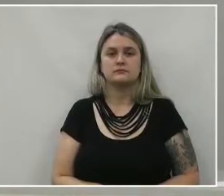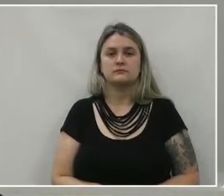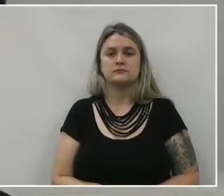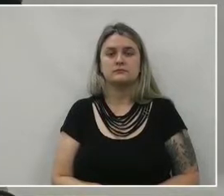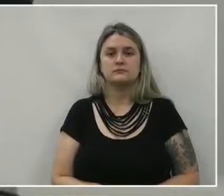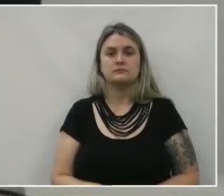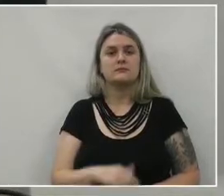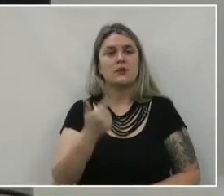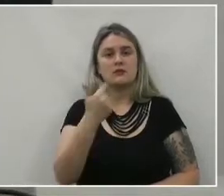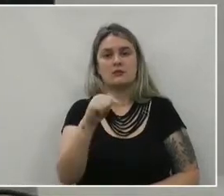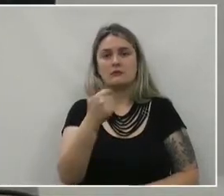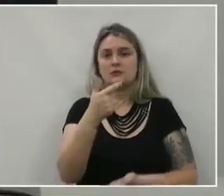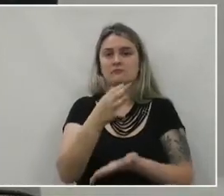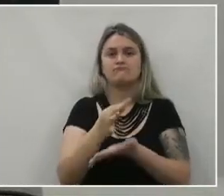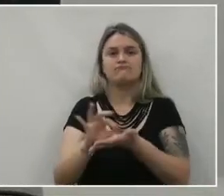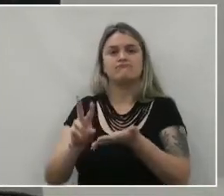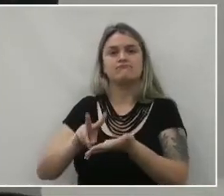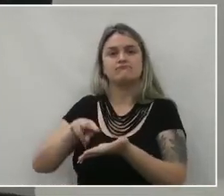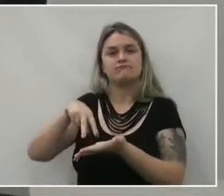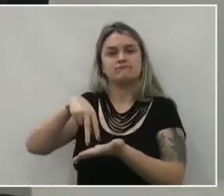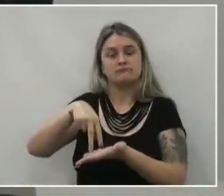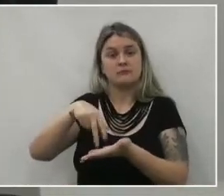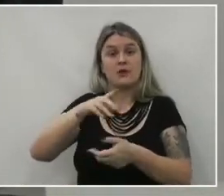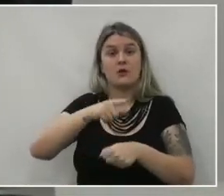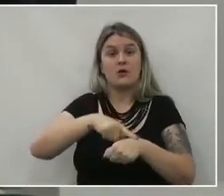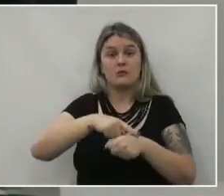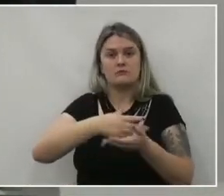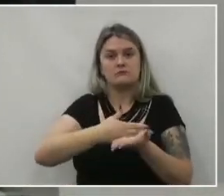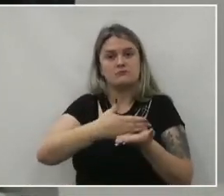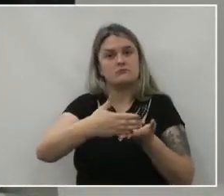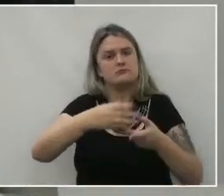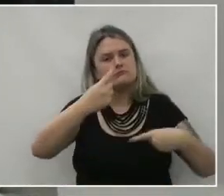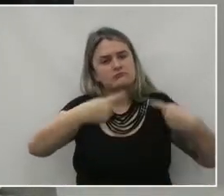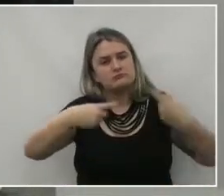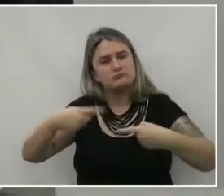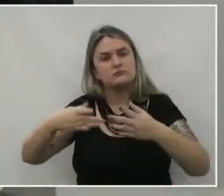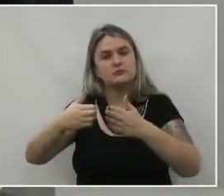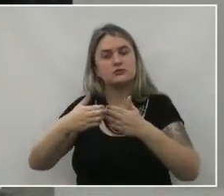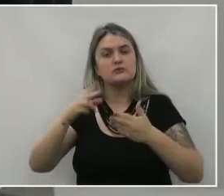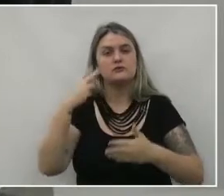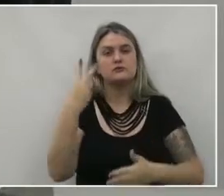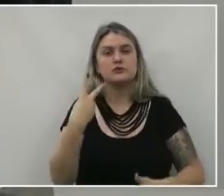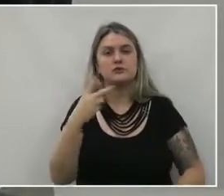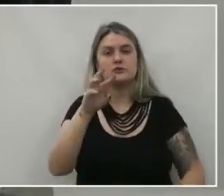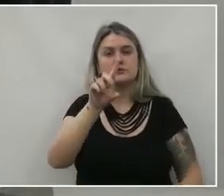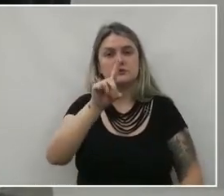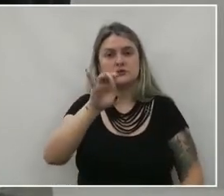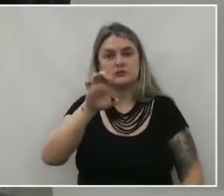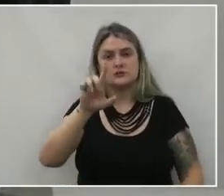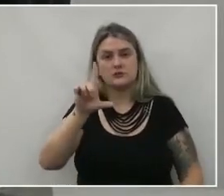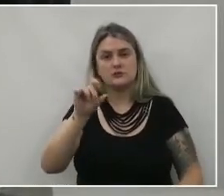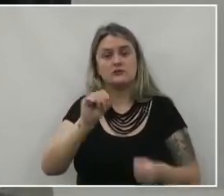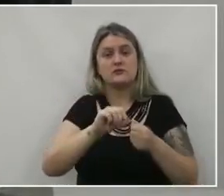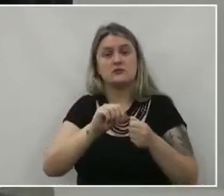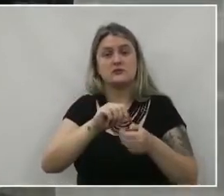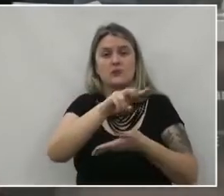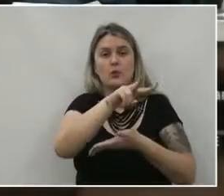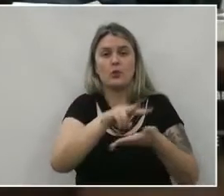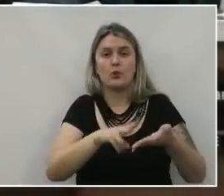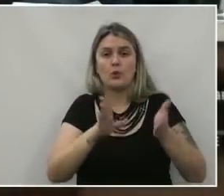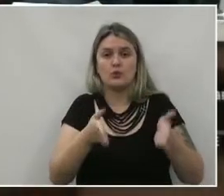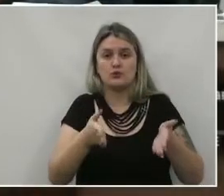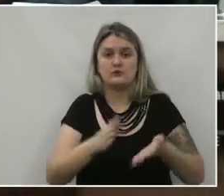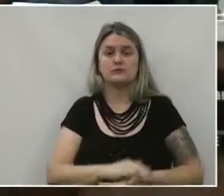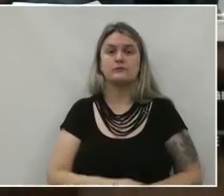Não havendo inscrição para a tribuna, passamos de imediato a ordem do dia Solicito ao vereador Diego para que faça a leitura da matéria constante